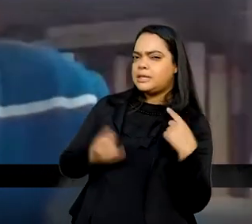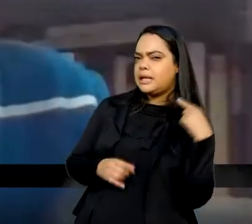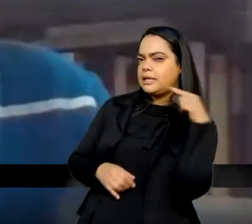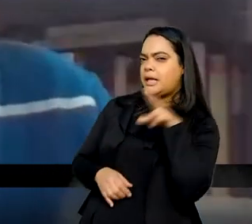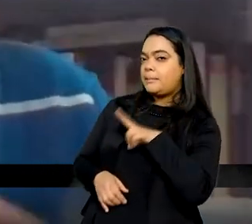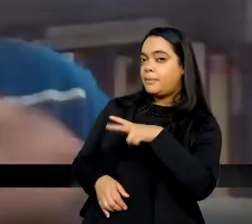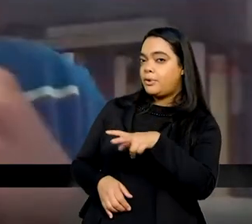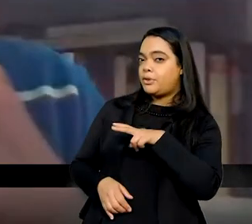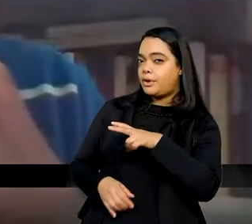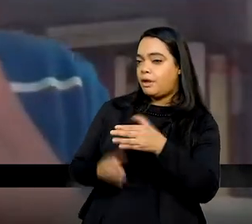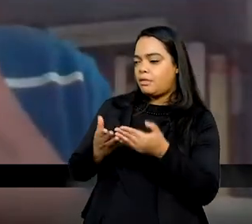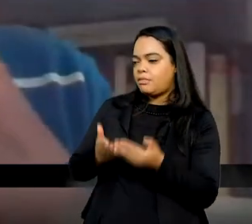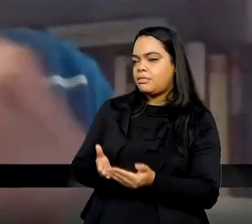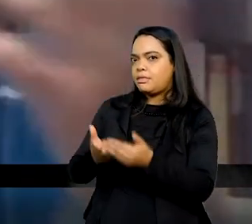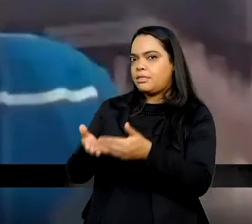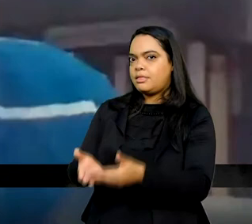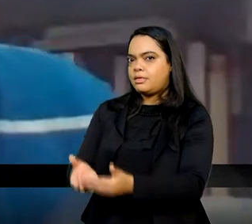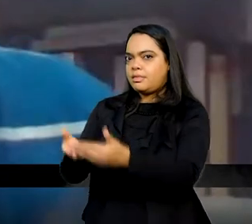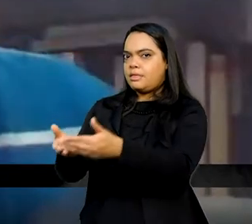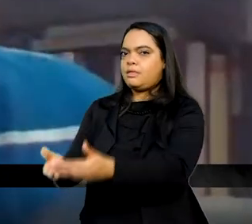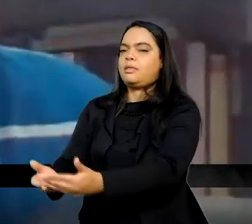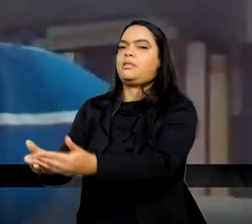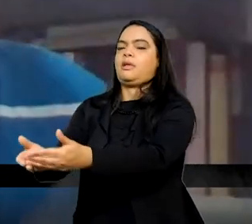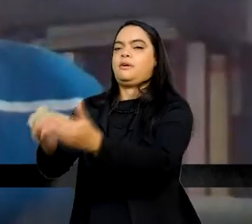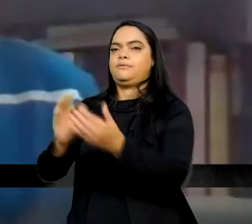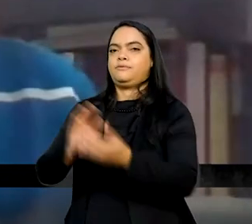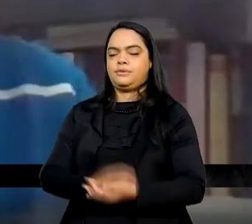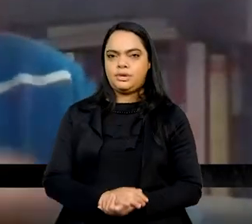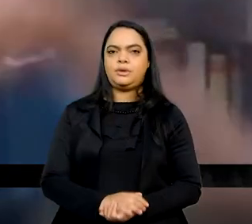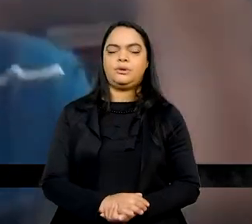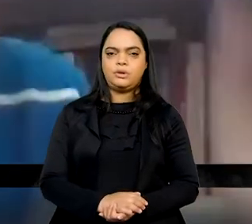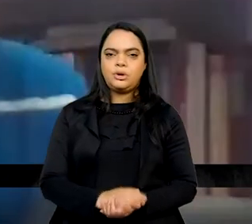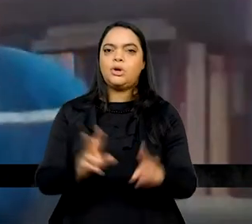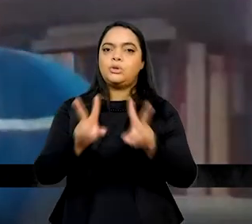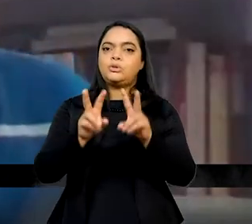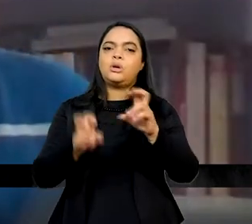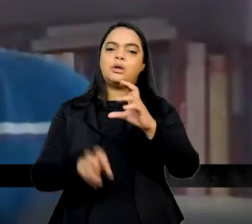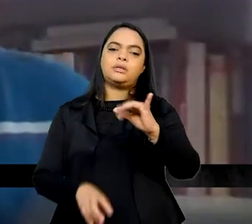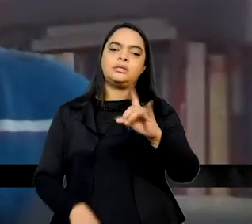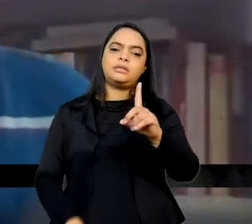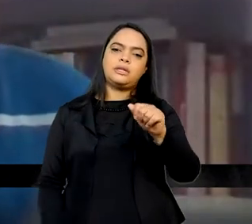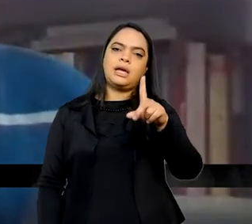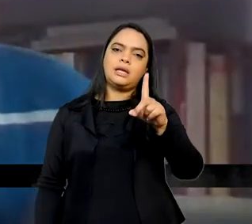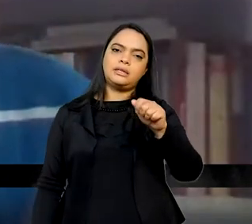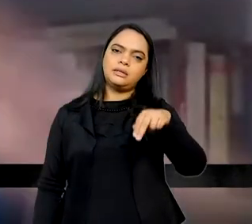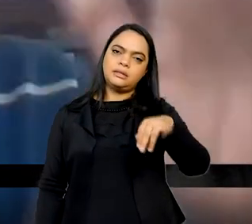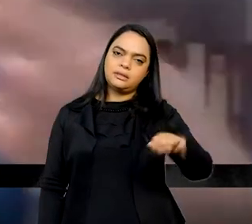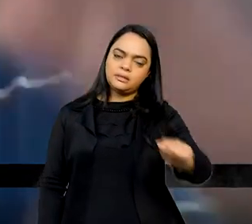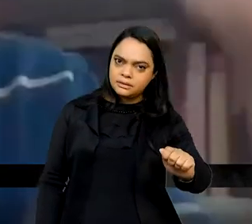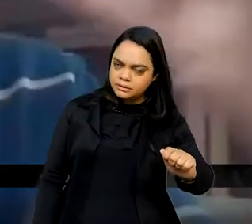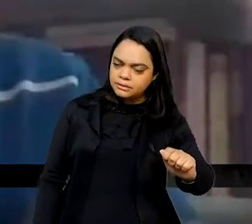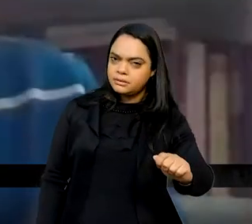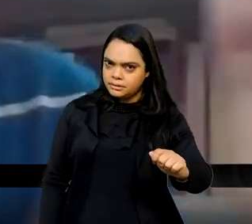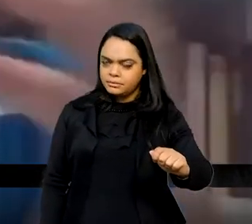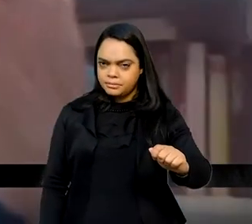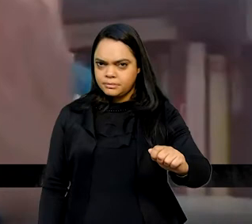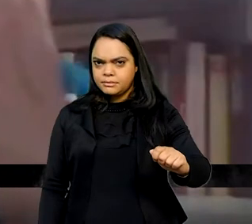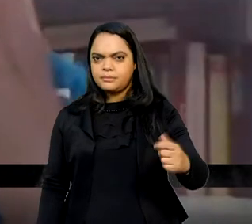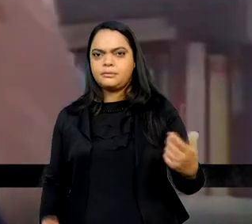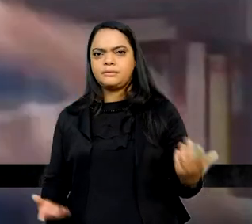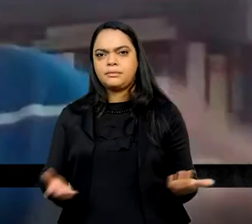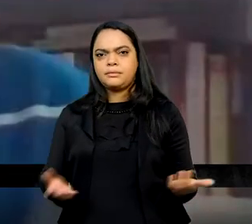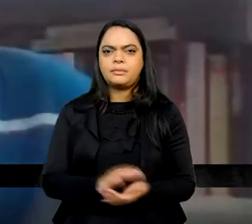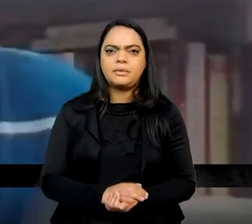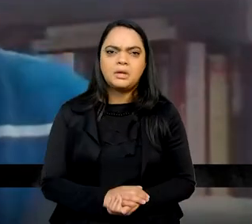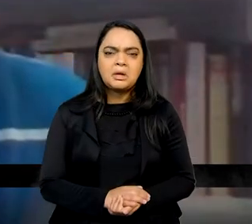pelos navios, pelas gazetas, sobre a questão de cidadania. Porque a Revolução do Porto vinha muito essa